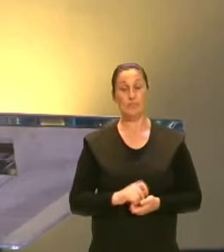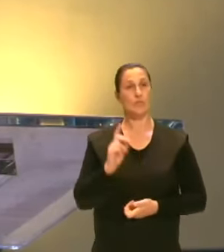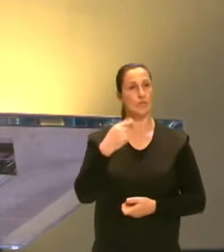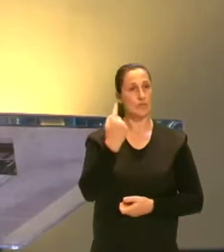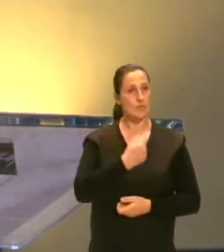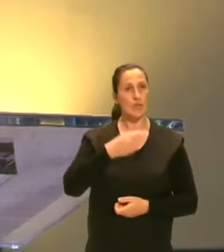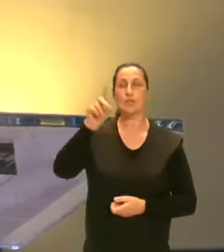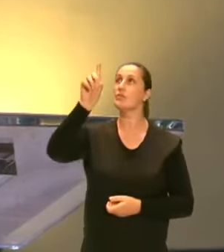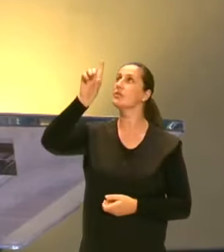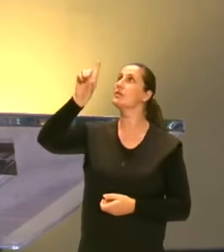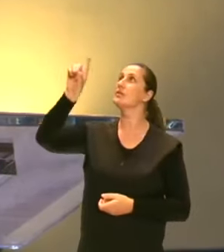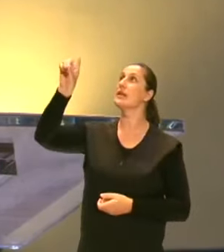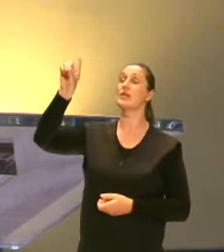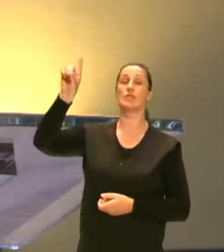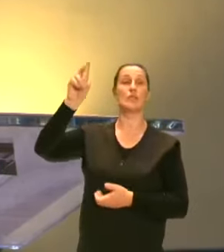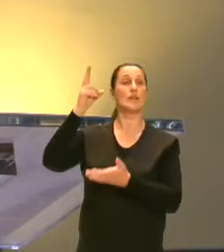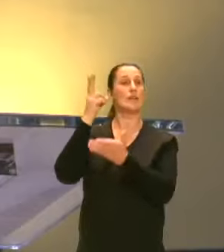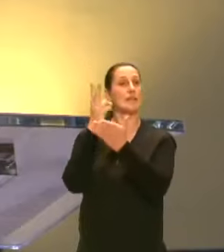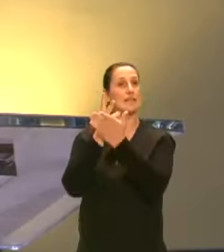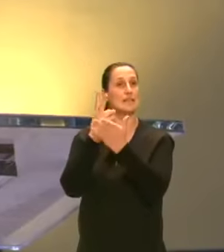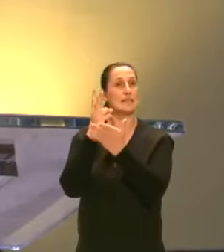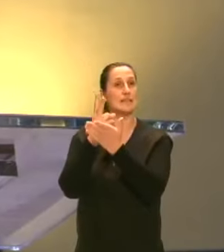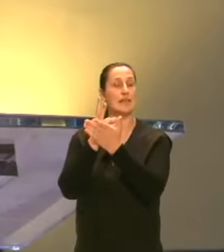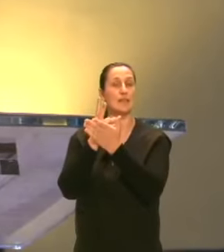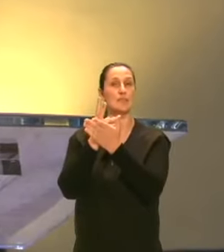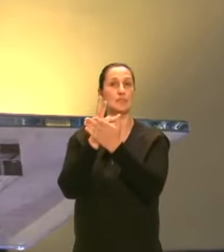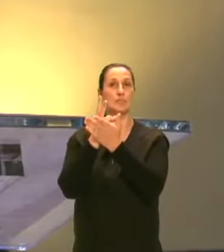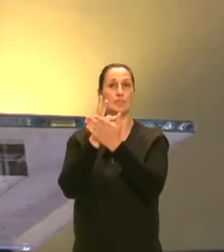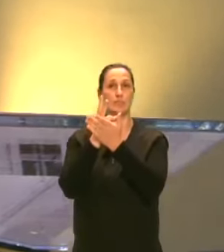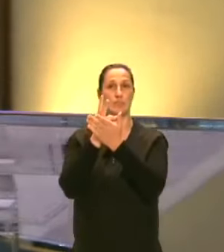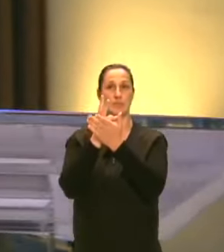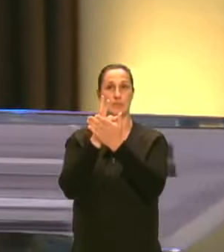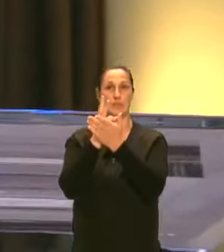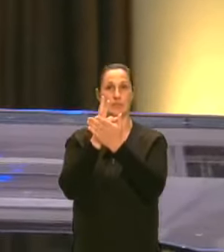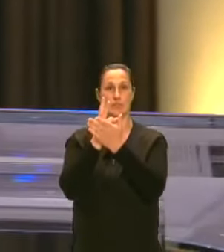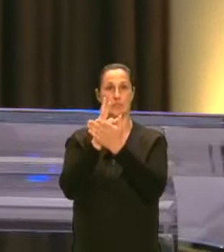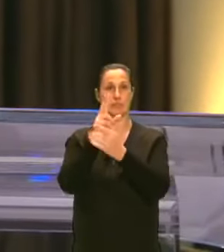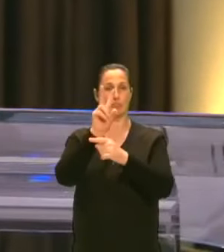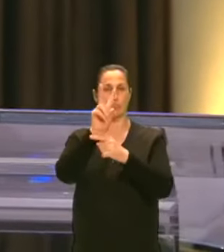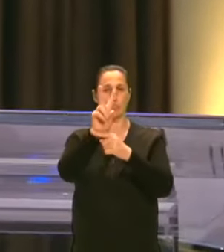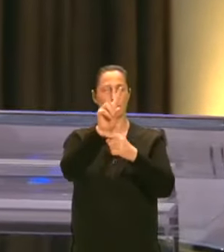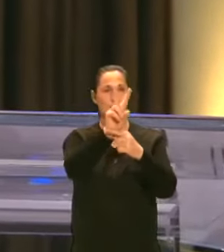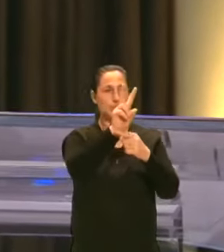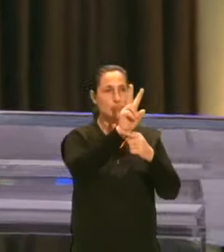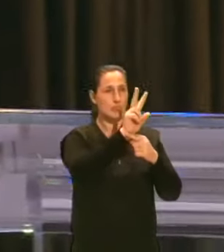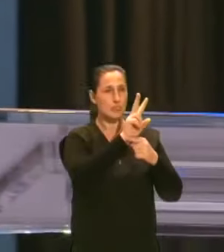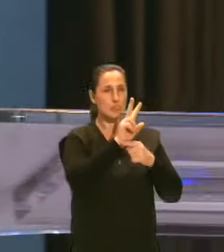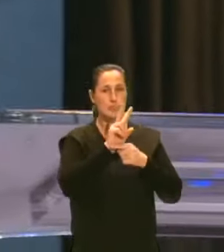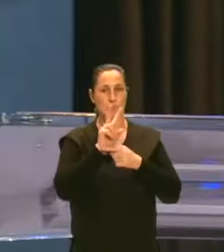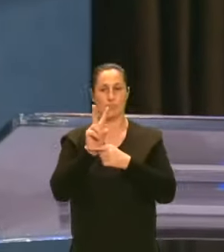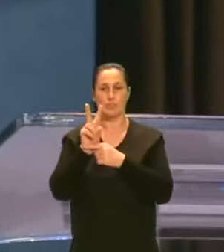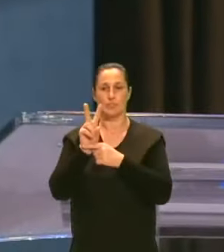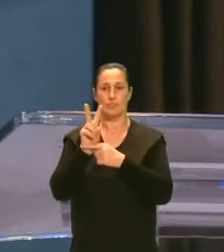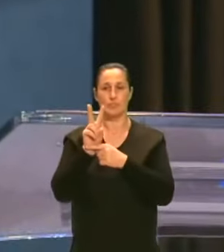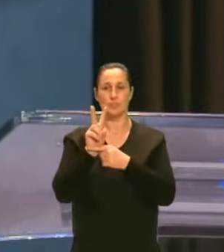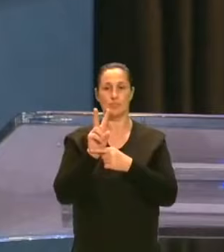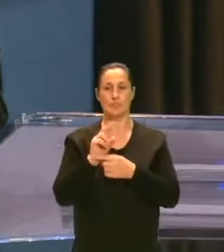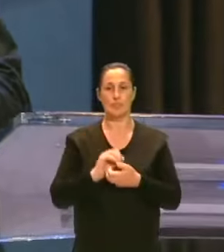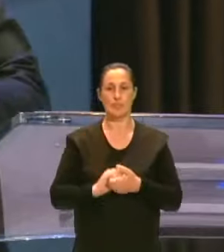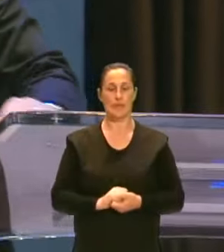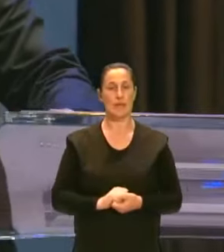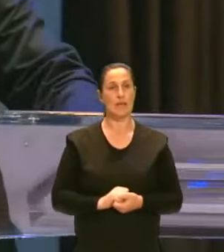nosso Deus está sempre alerta. É engraçado que esse não tropeçar, esse